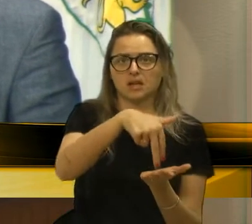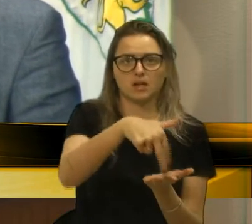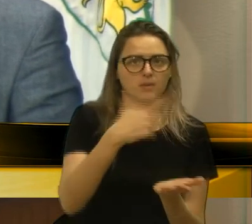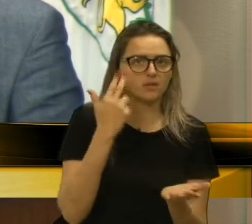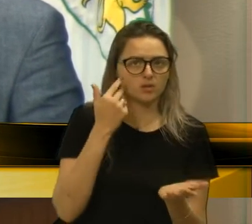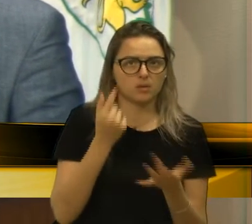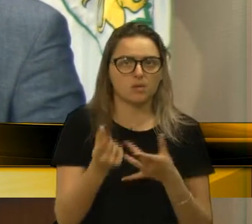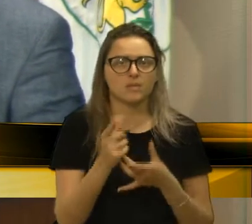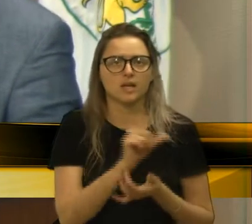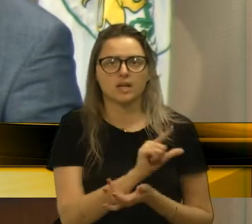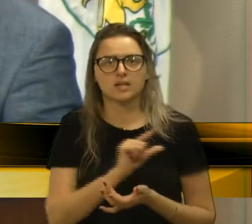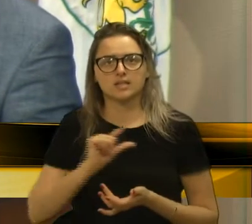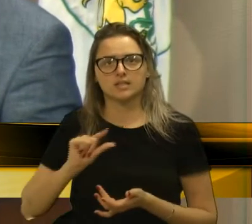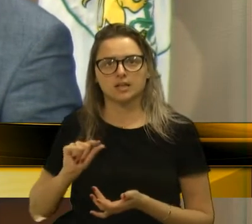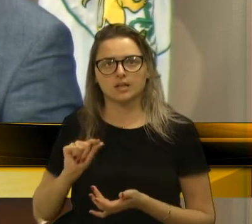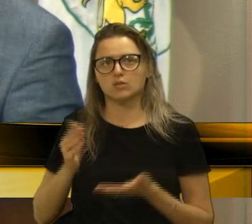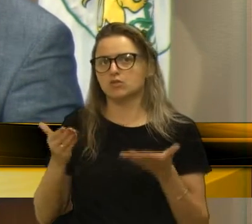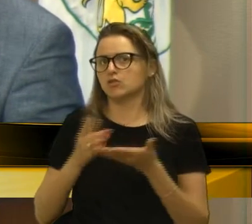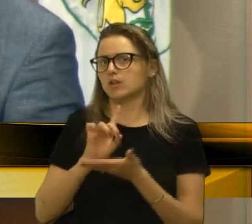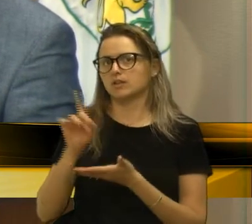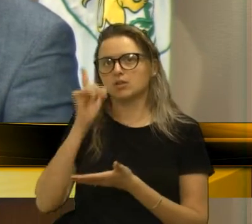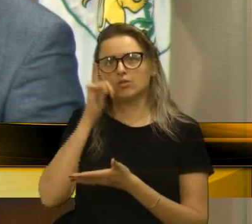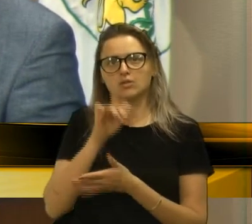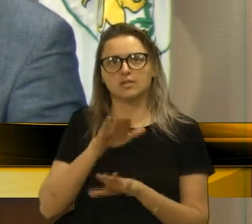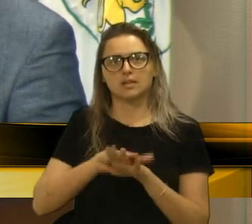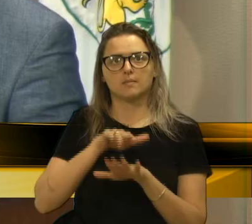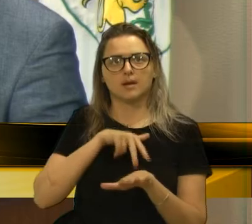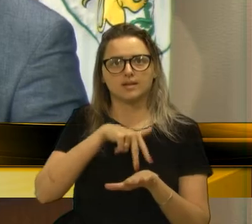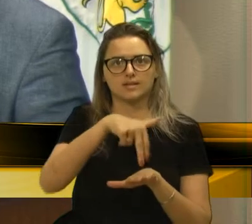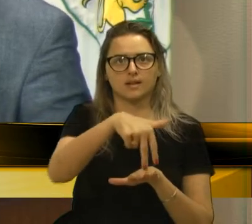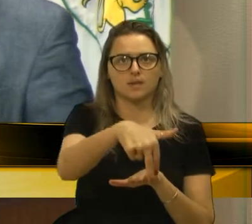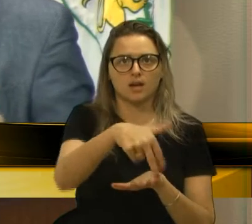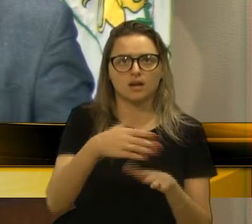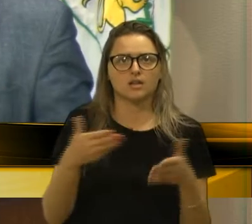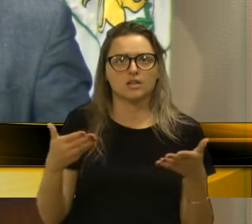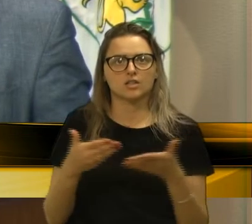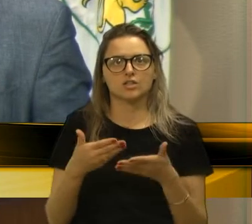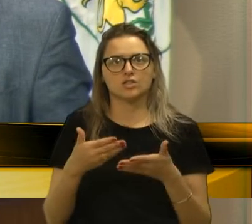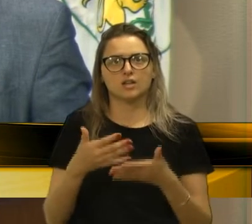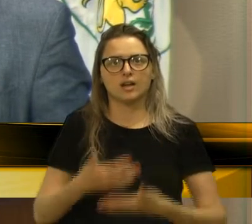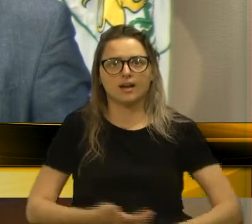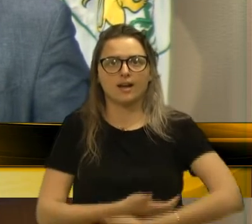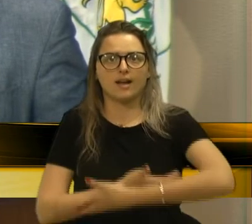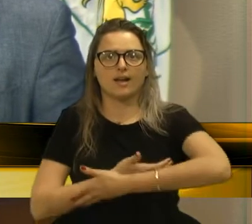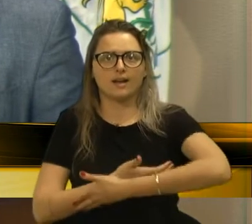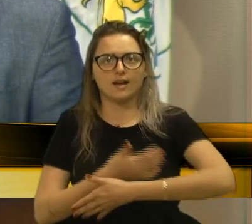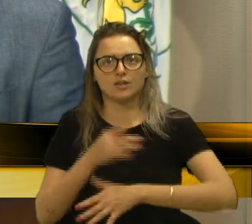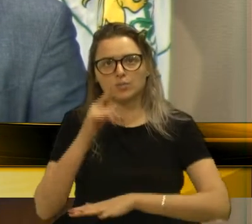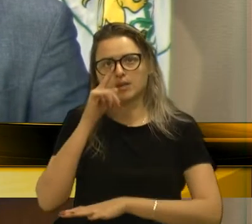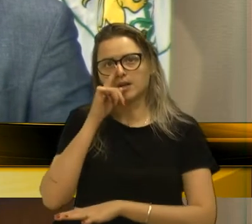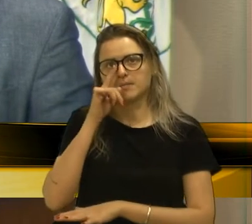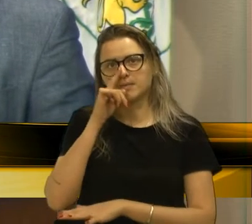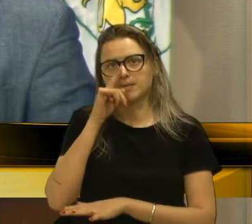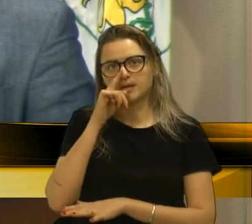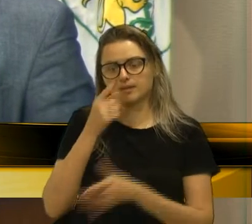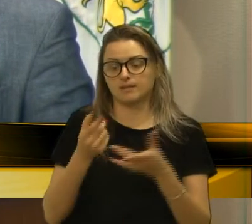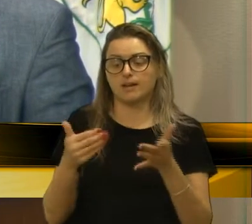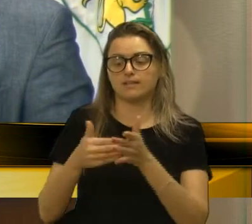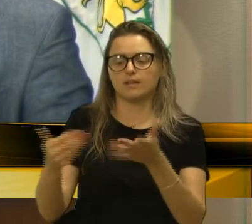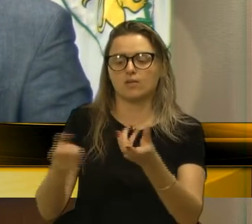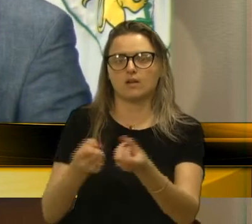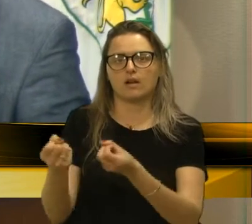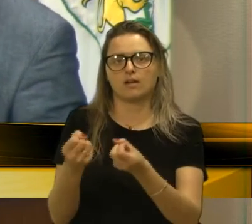Saiu dessa medicação sem conseguir caminhar e carregado pela mãe até o carro.